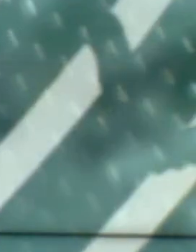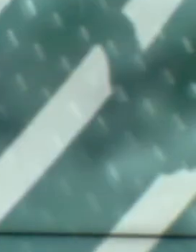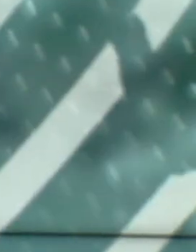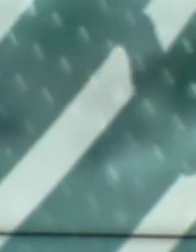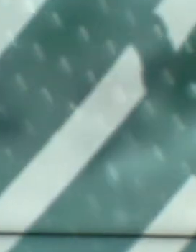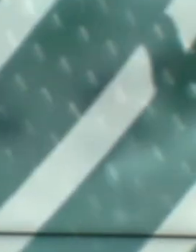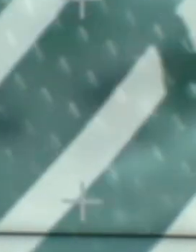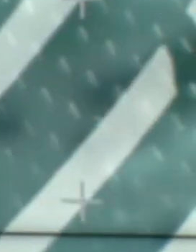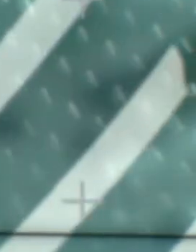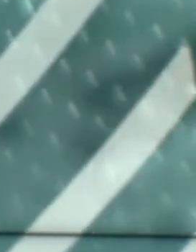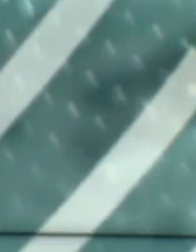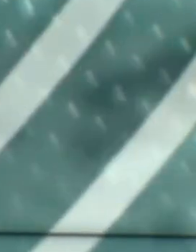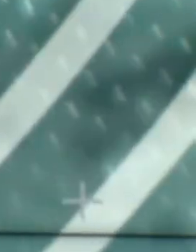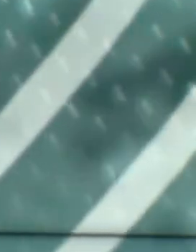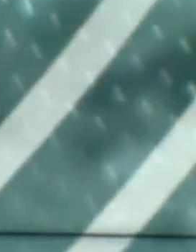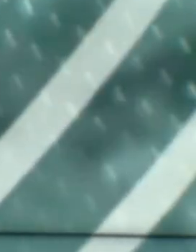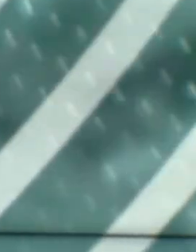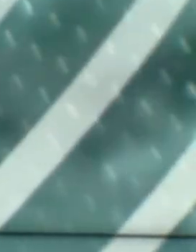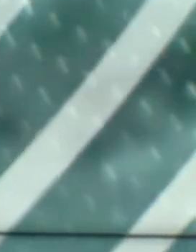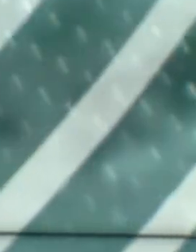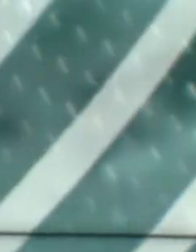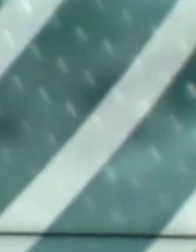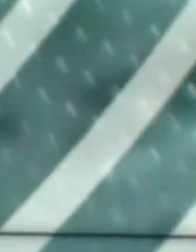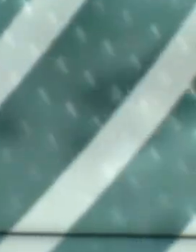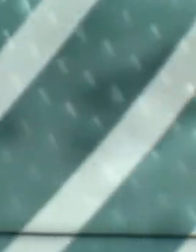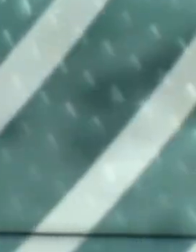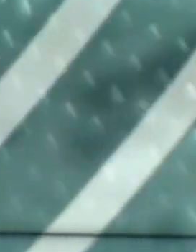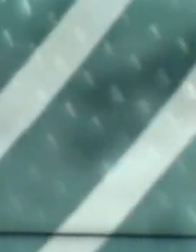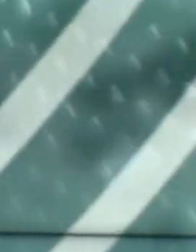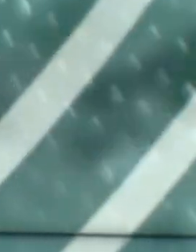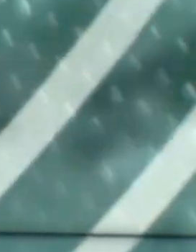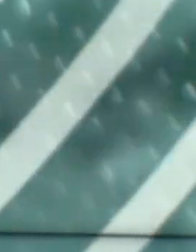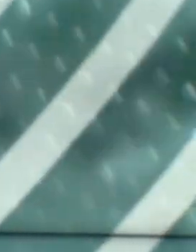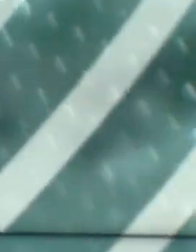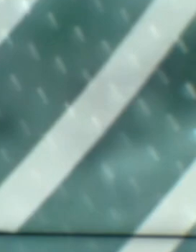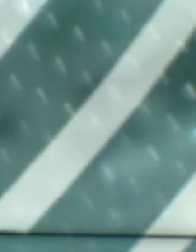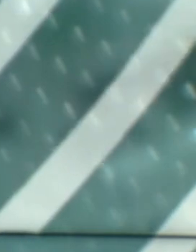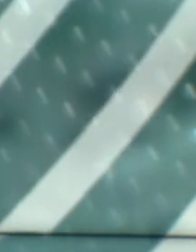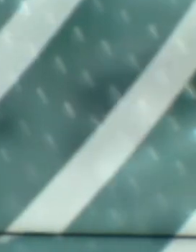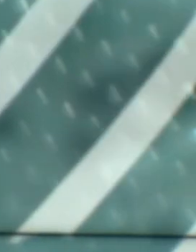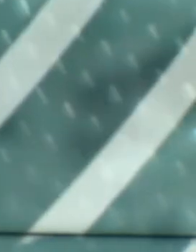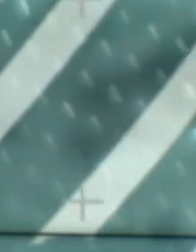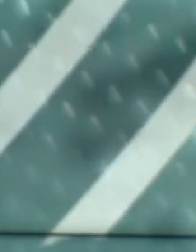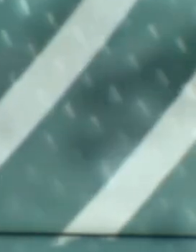acho a gente acalmar ela entrevista ao vivo direto do Studio da Voz do Brasil com o secretário de Cultura Mário Frias